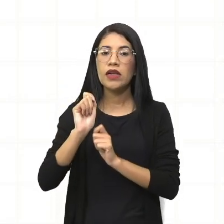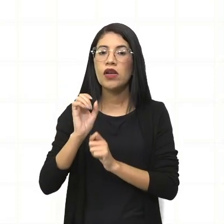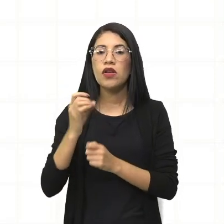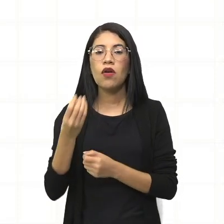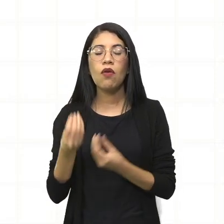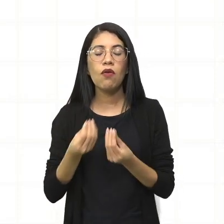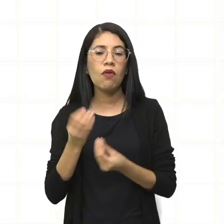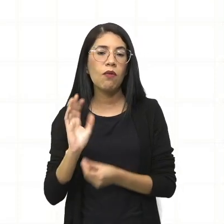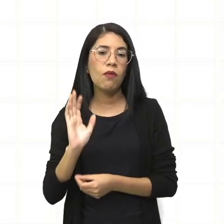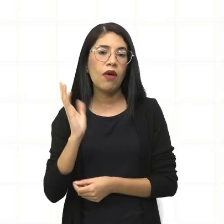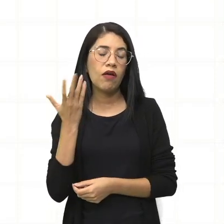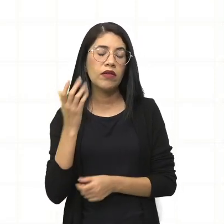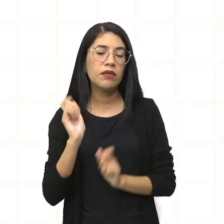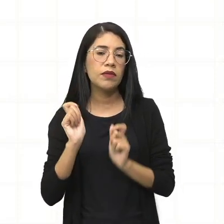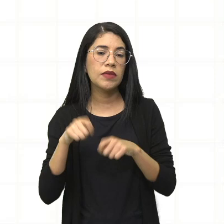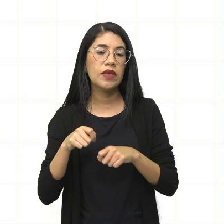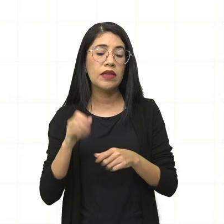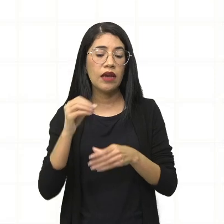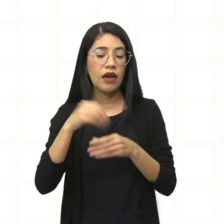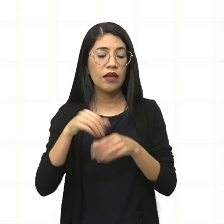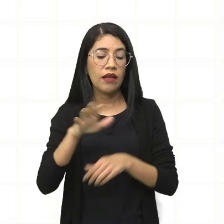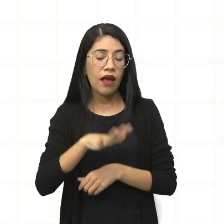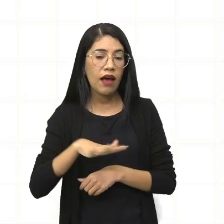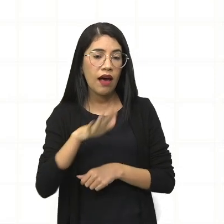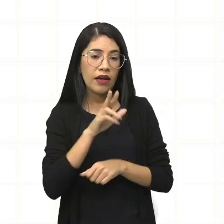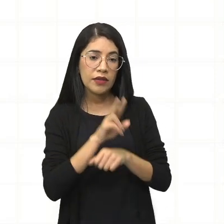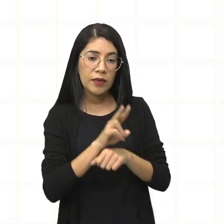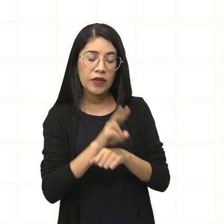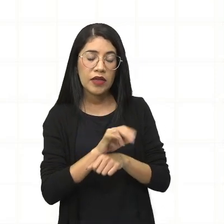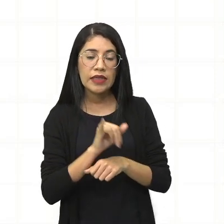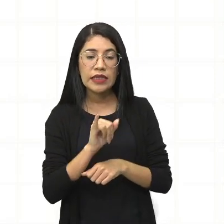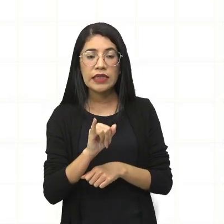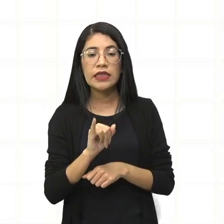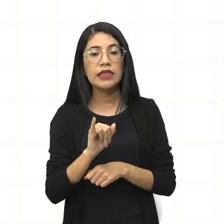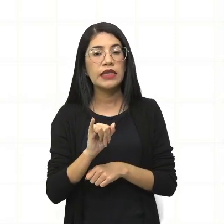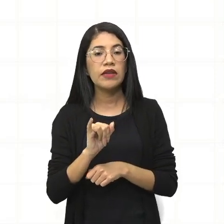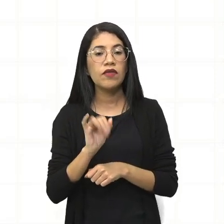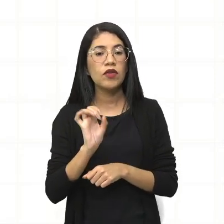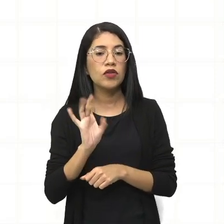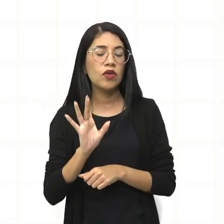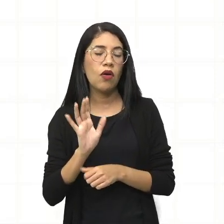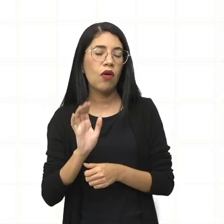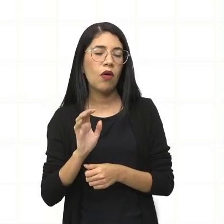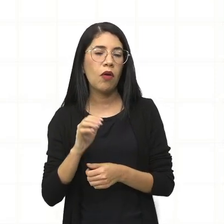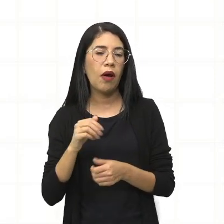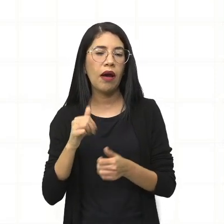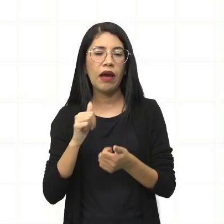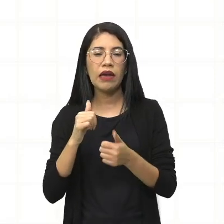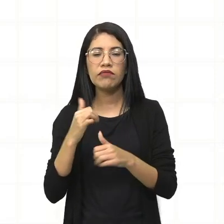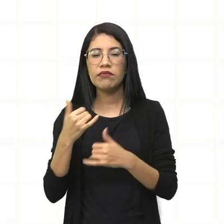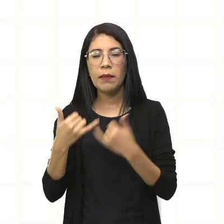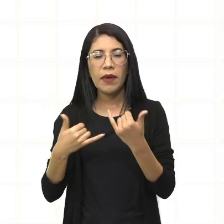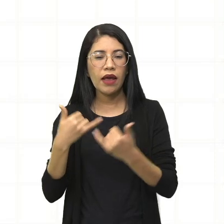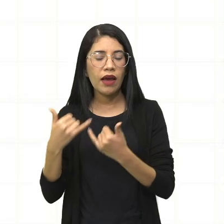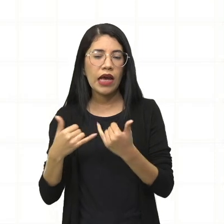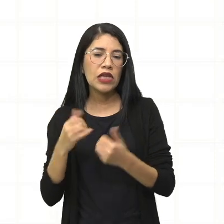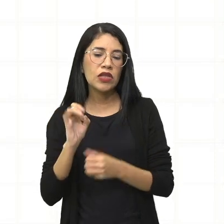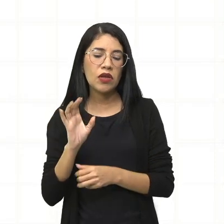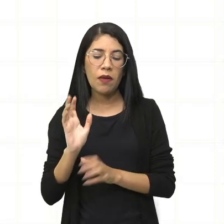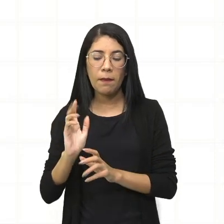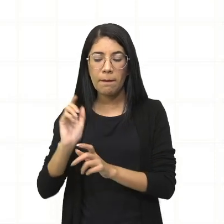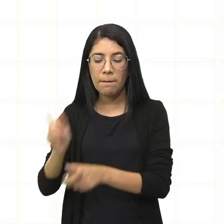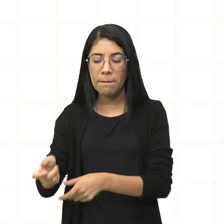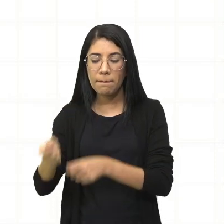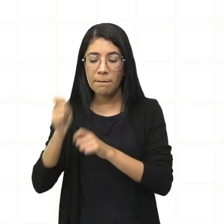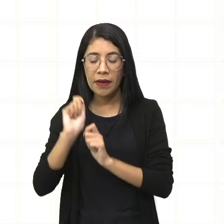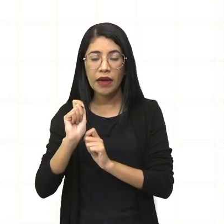por exemplo, dentro de unidades de proteção integral, de forma amadora, né? Naquela forma do pesque